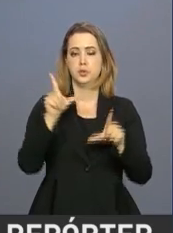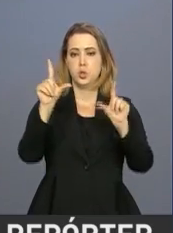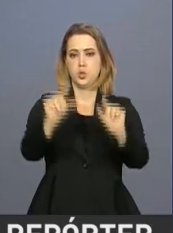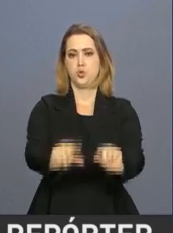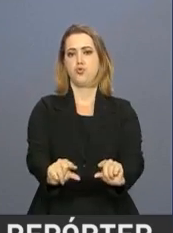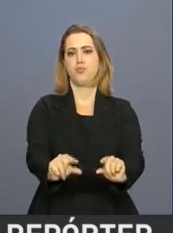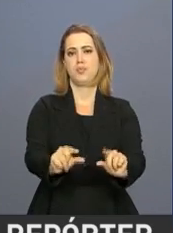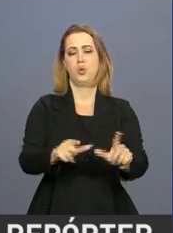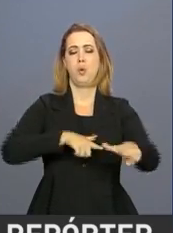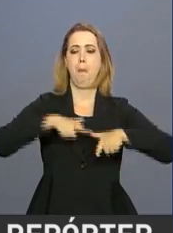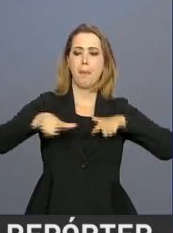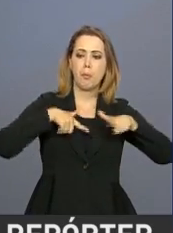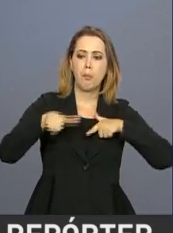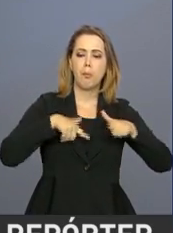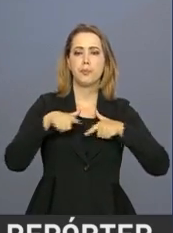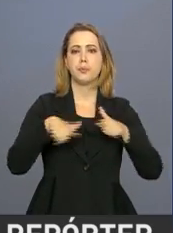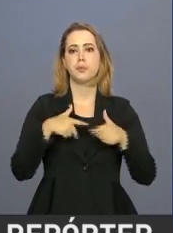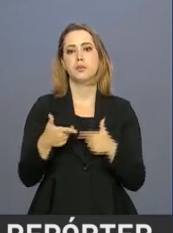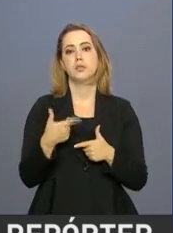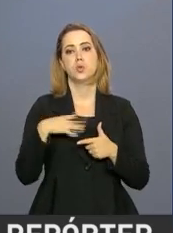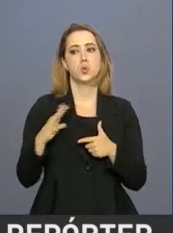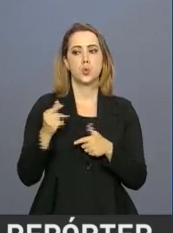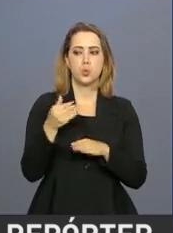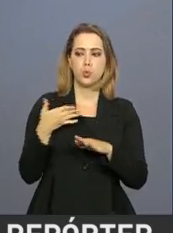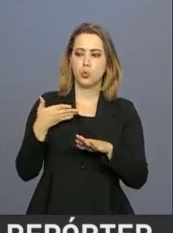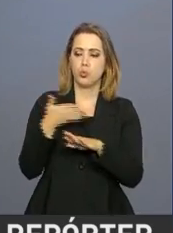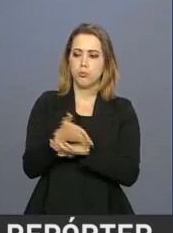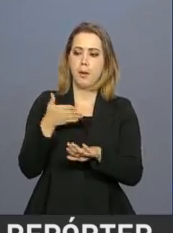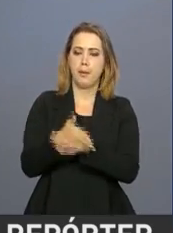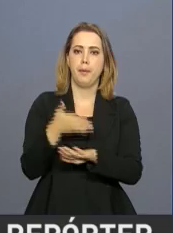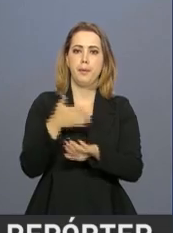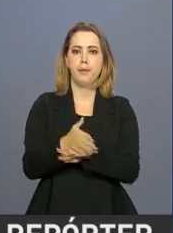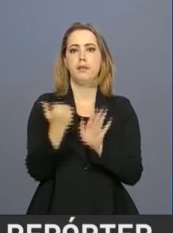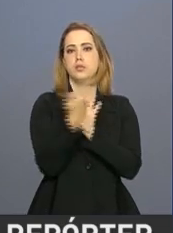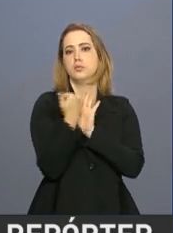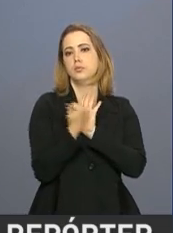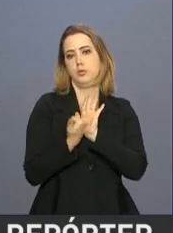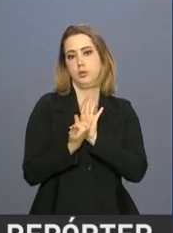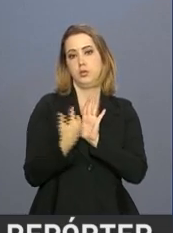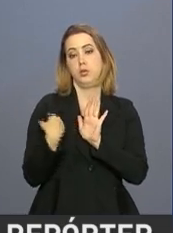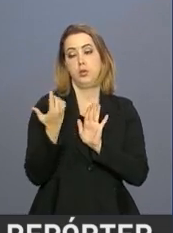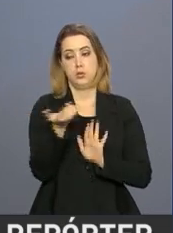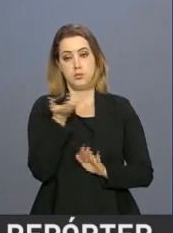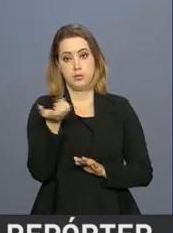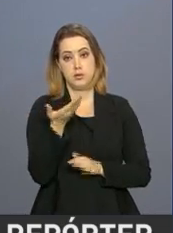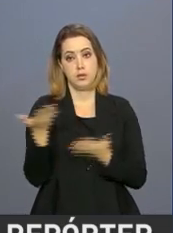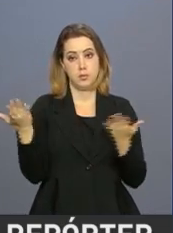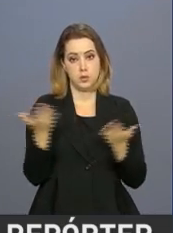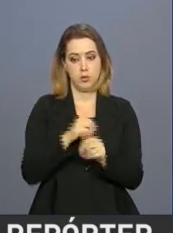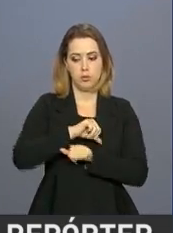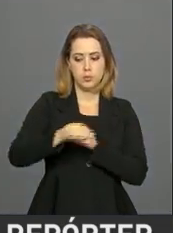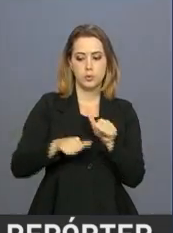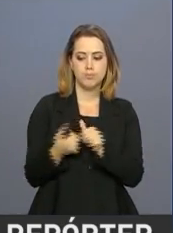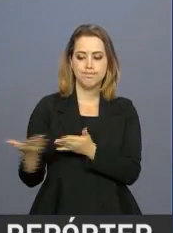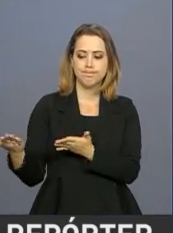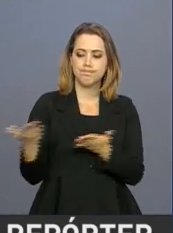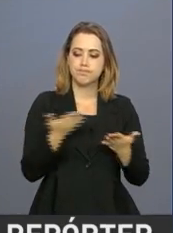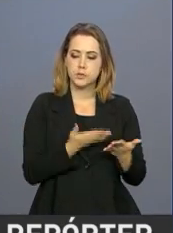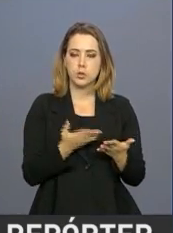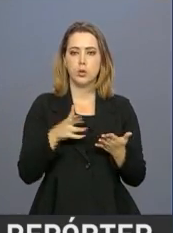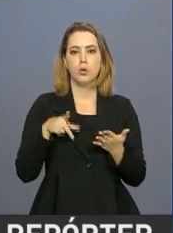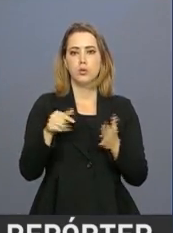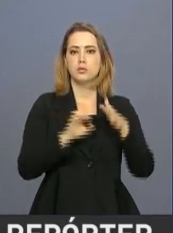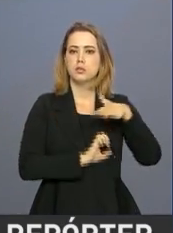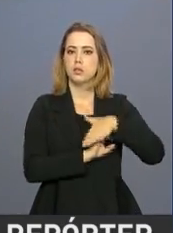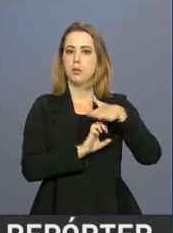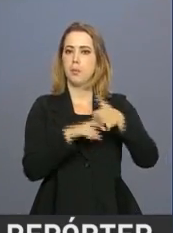e não exigir dela que participe de todos os projetos, nós queremos trazer os setores da iniciativa privada que possam participar, doutor Jorge,